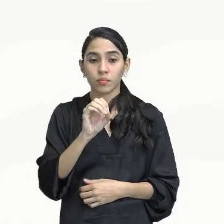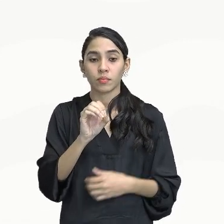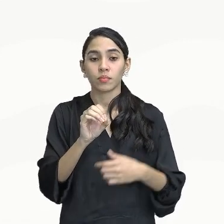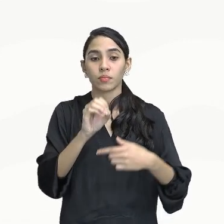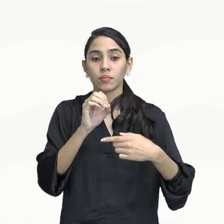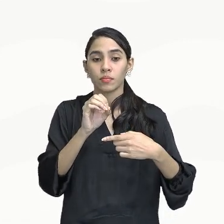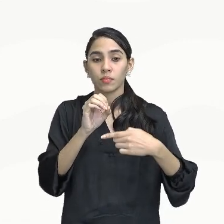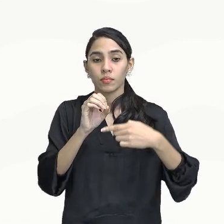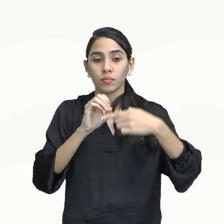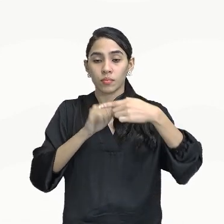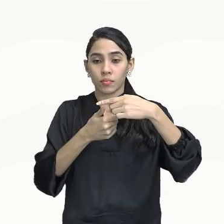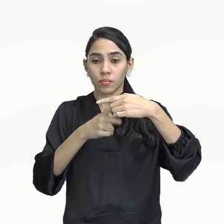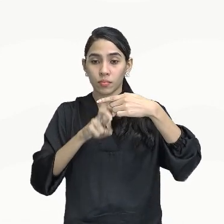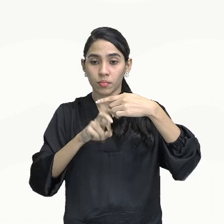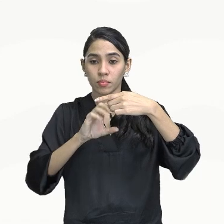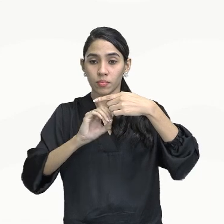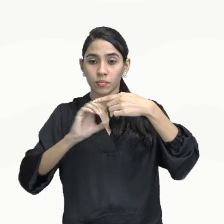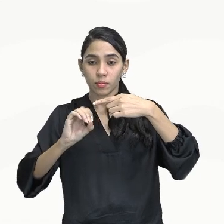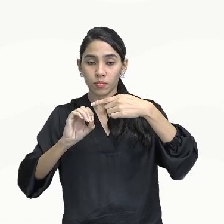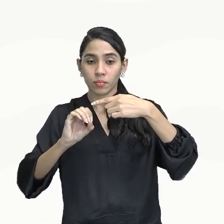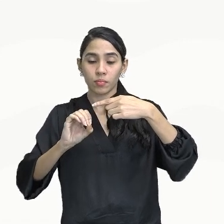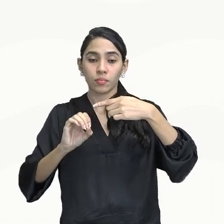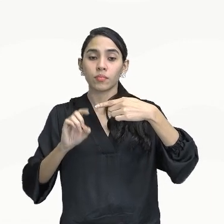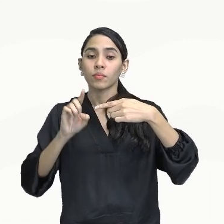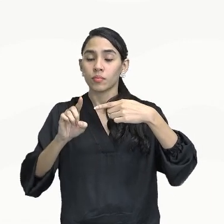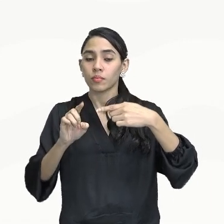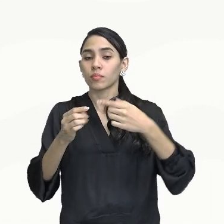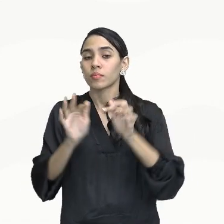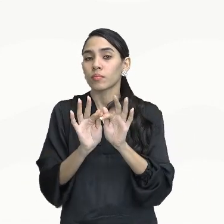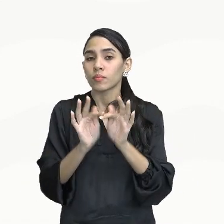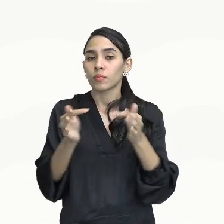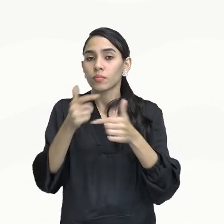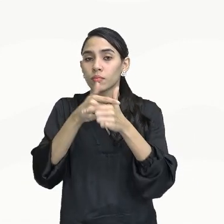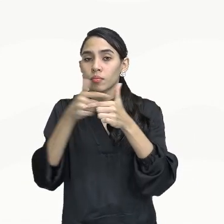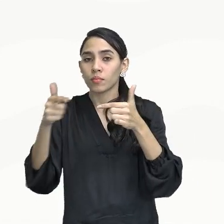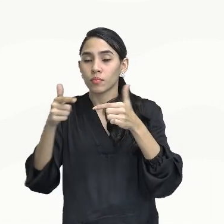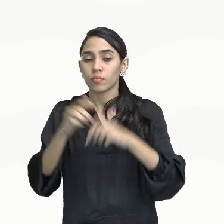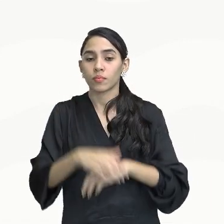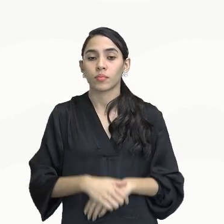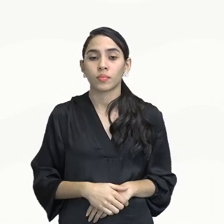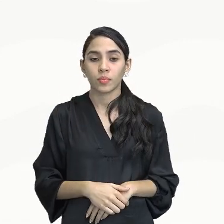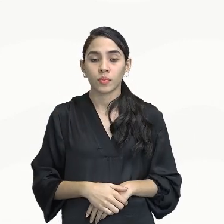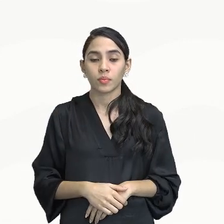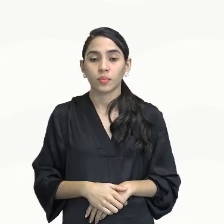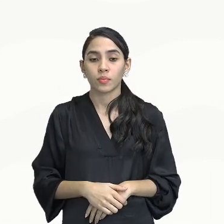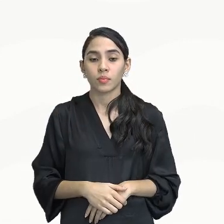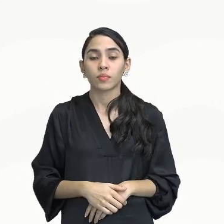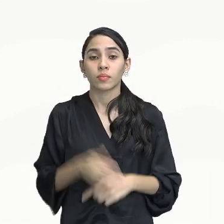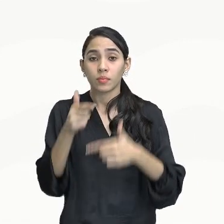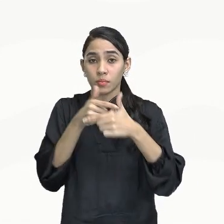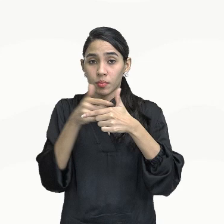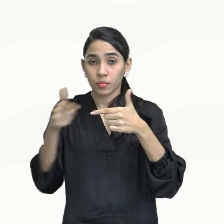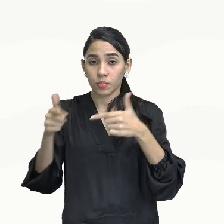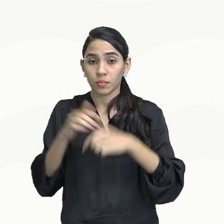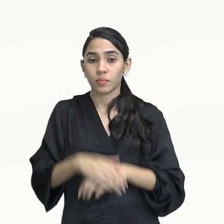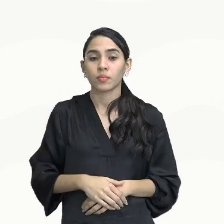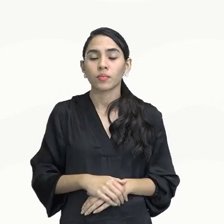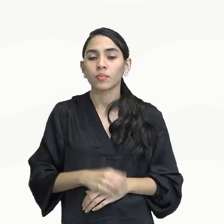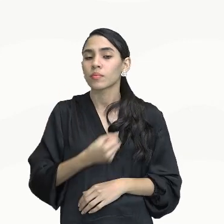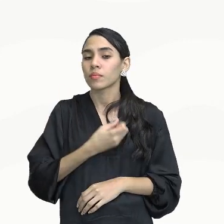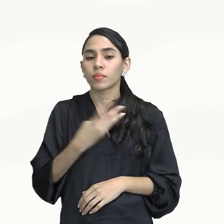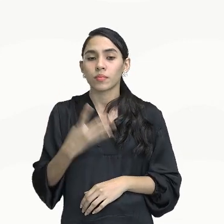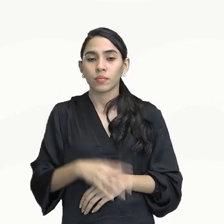3.750 dividido por 15.000, então você vai simplificar esse valor. Você vai simplificar esse valor por